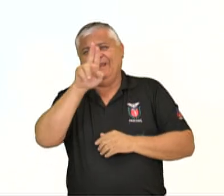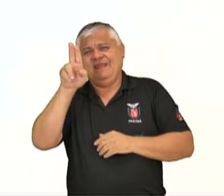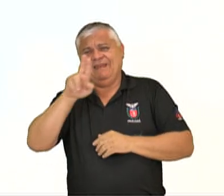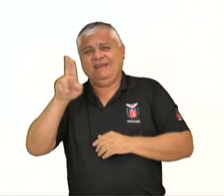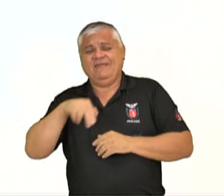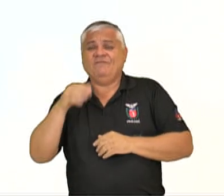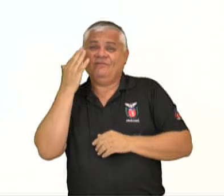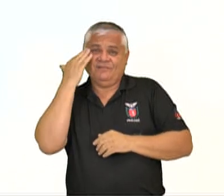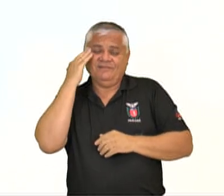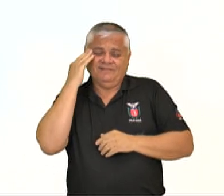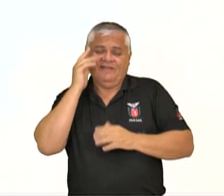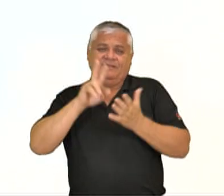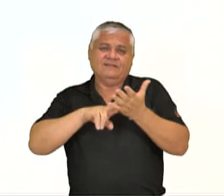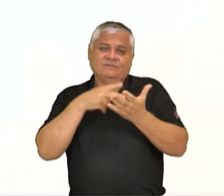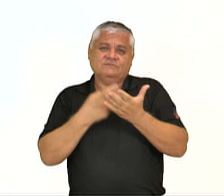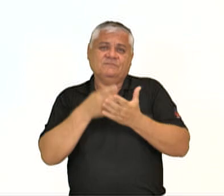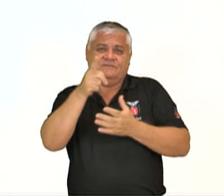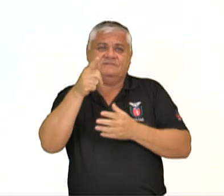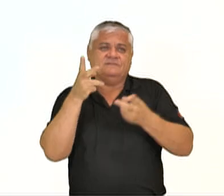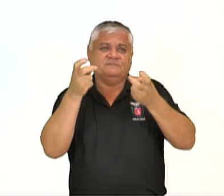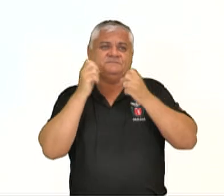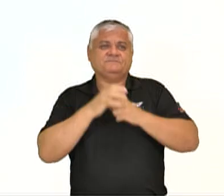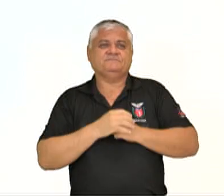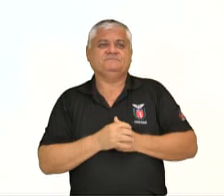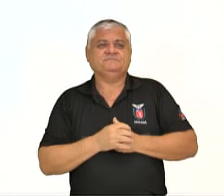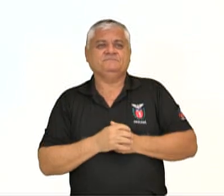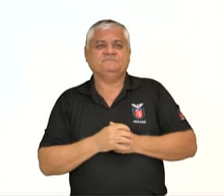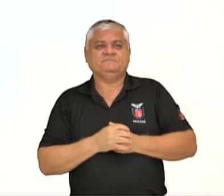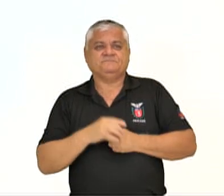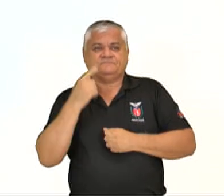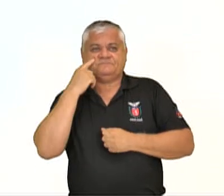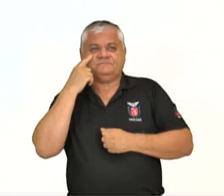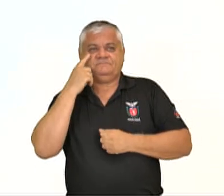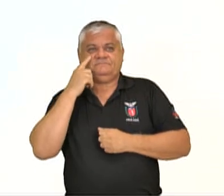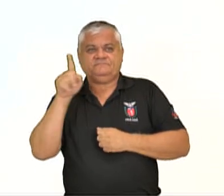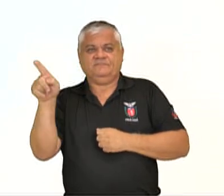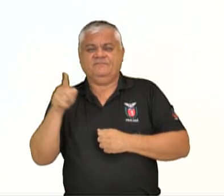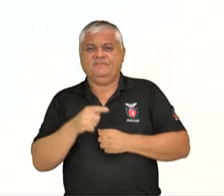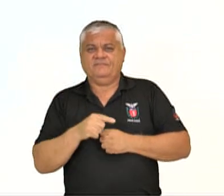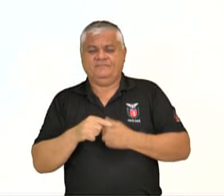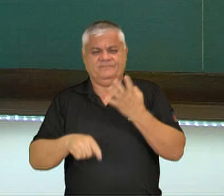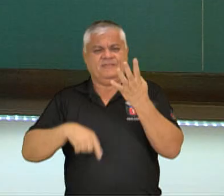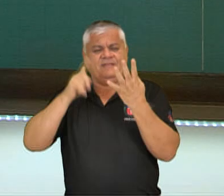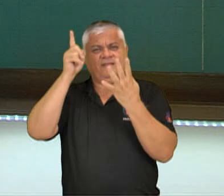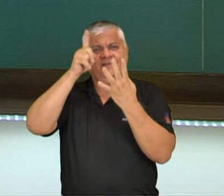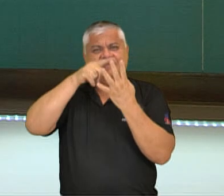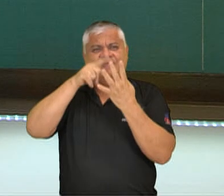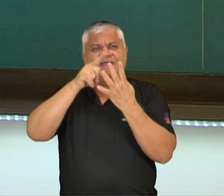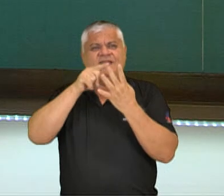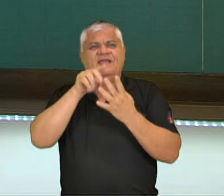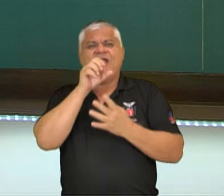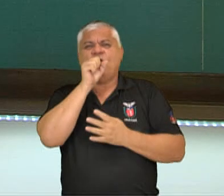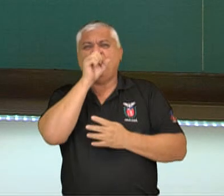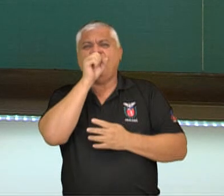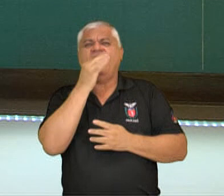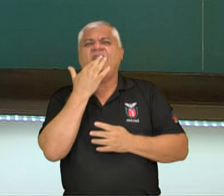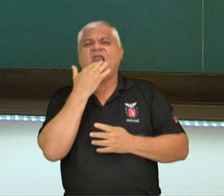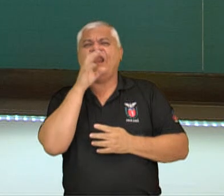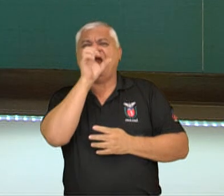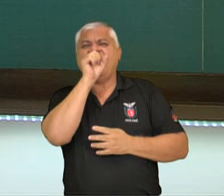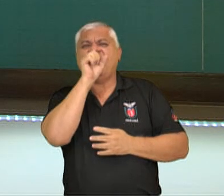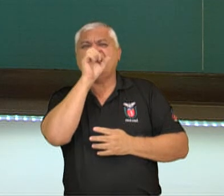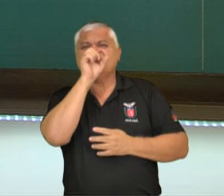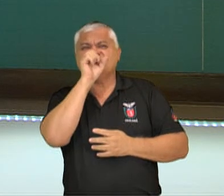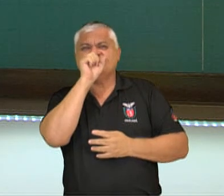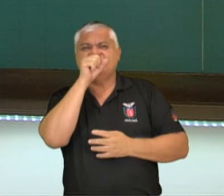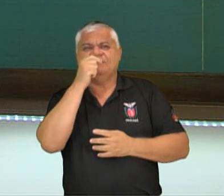vou traduzir para vocês, só para vocês perceberem. Vocês estão vendo esse indivíduo bem no meio aqui, ó, que ele está quase todo